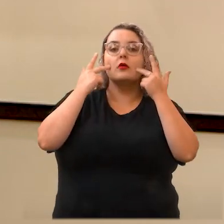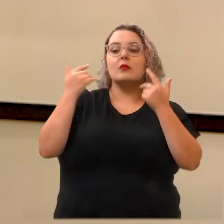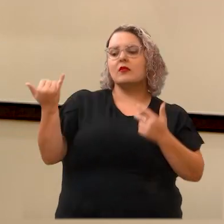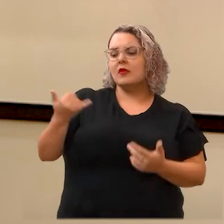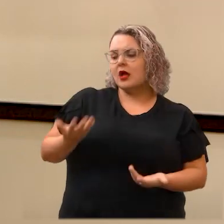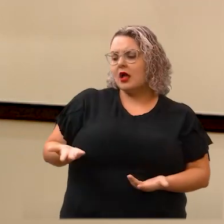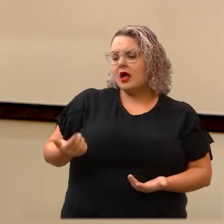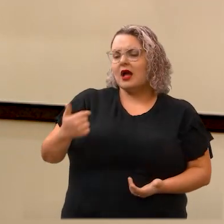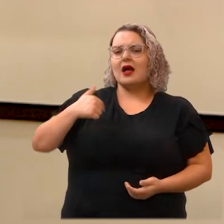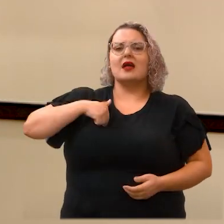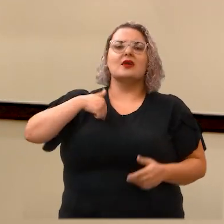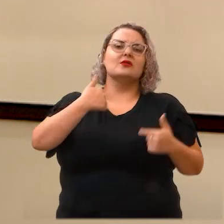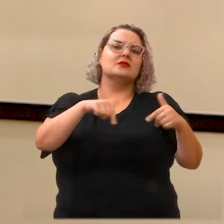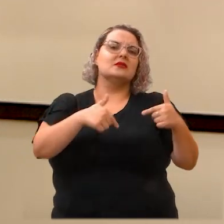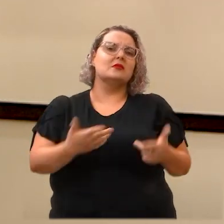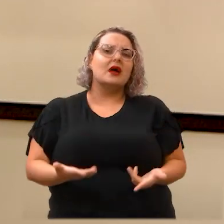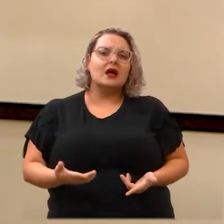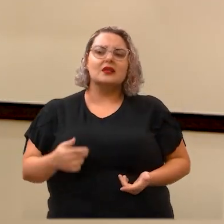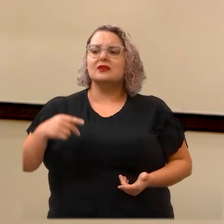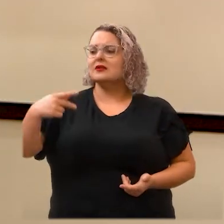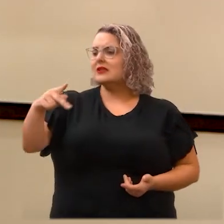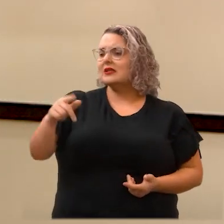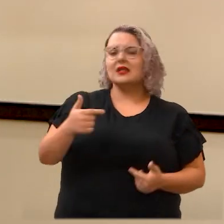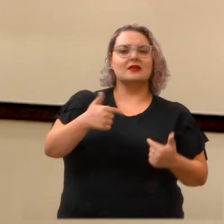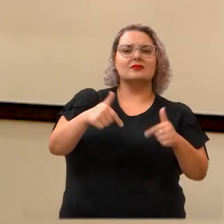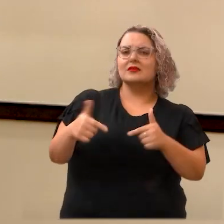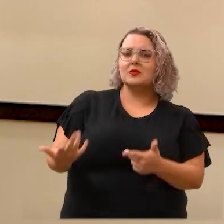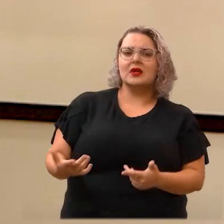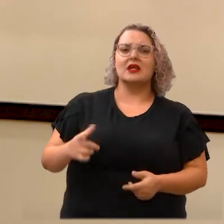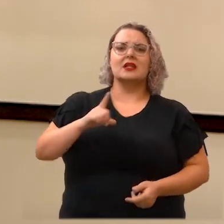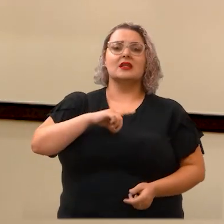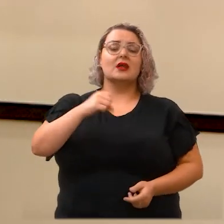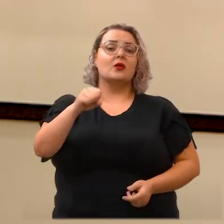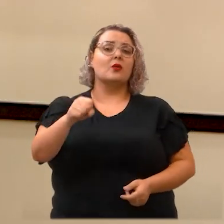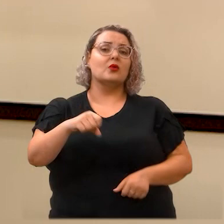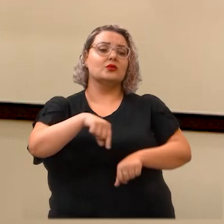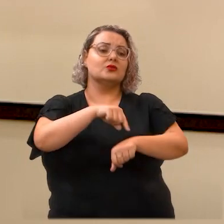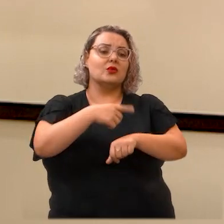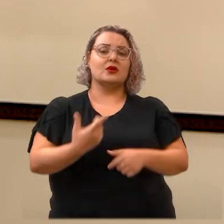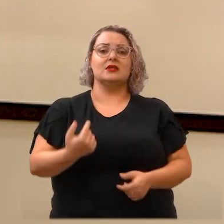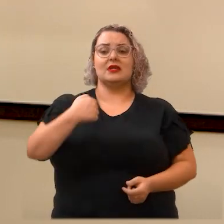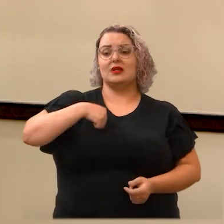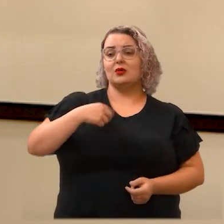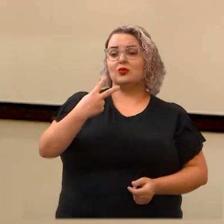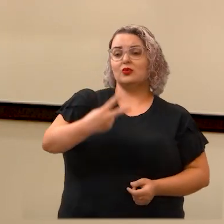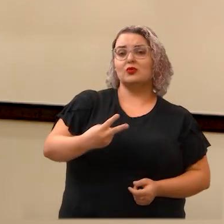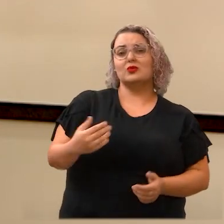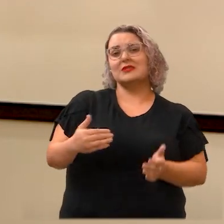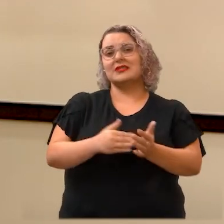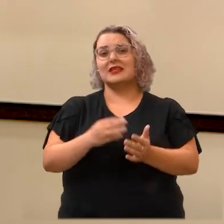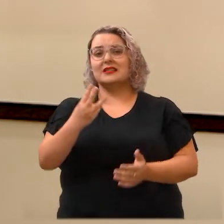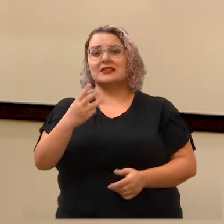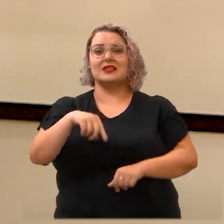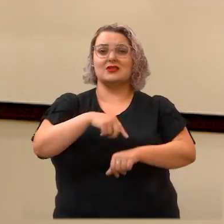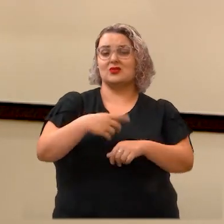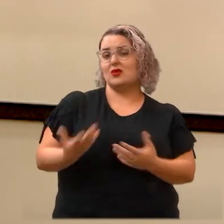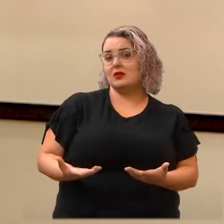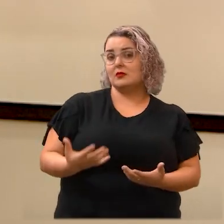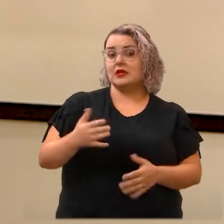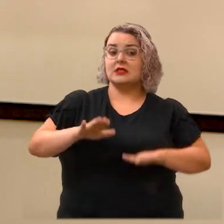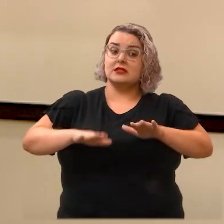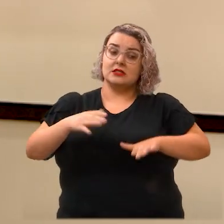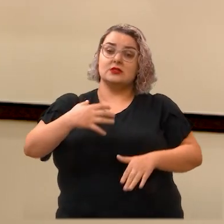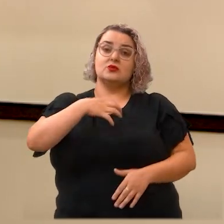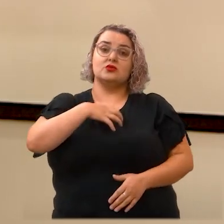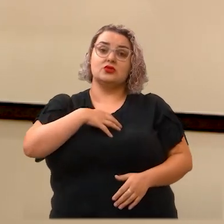comum alguém falar assim ah mas eu trabalho e ele não trabalha ele tem 8 horas para estudar eu só vou ter duas três horas mas depende da forma